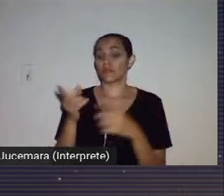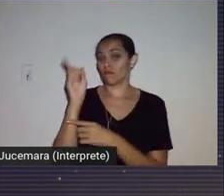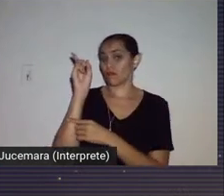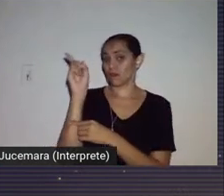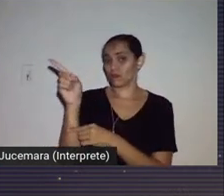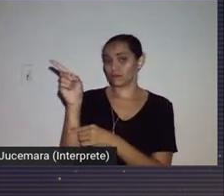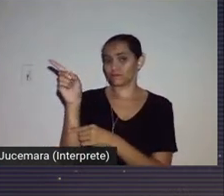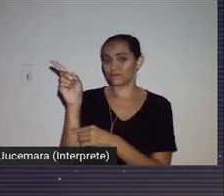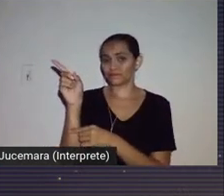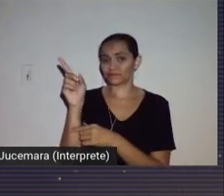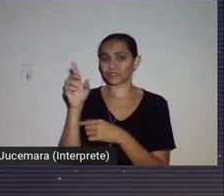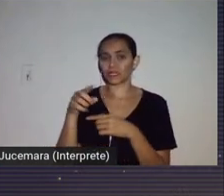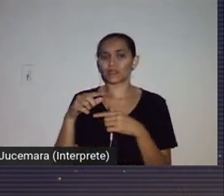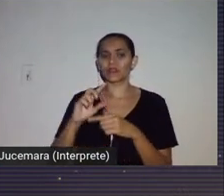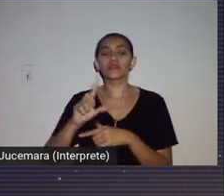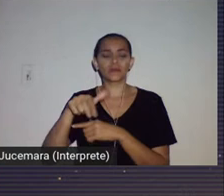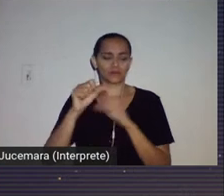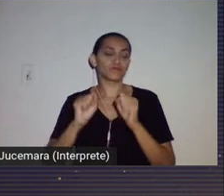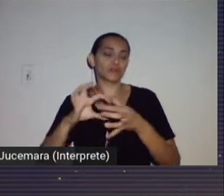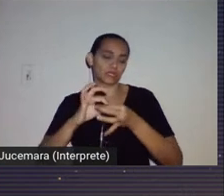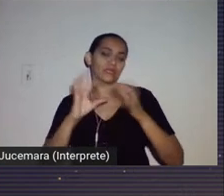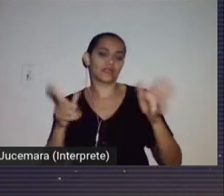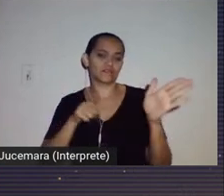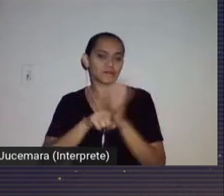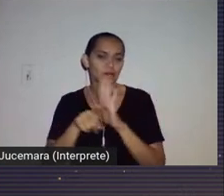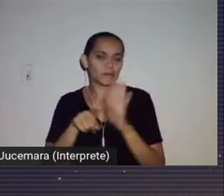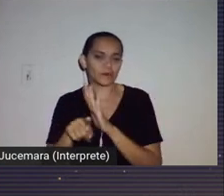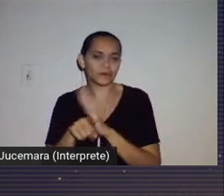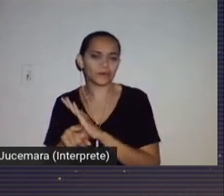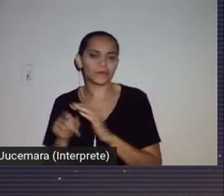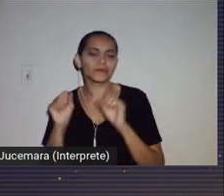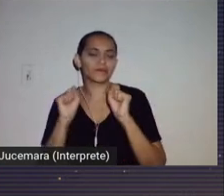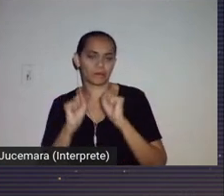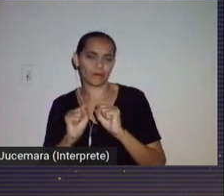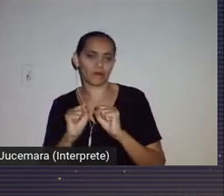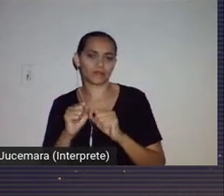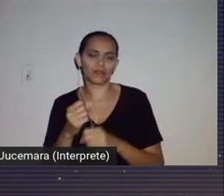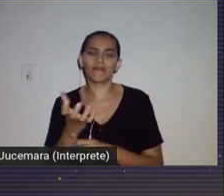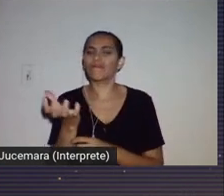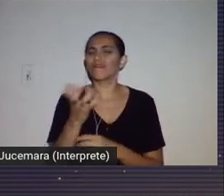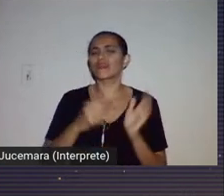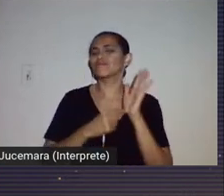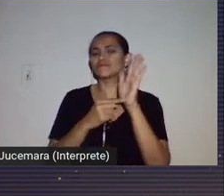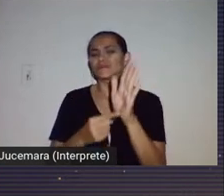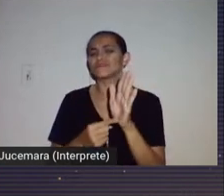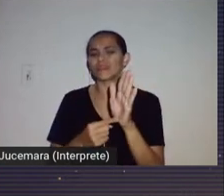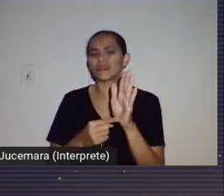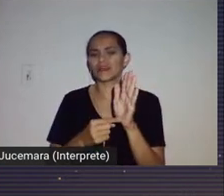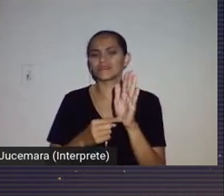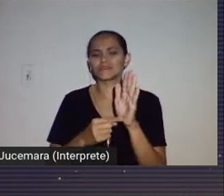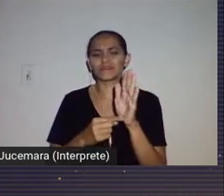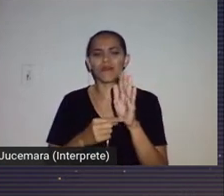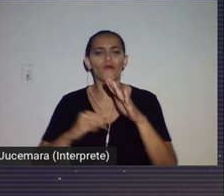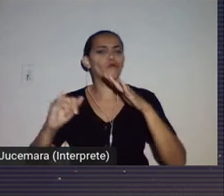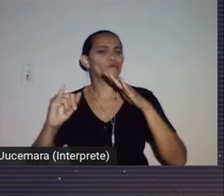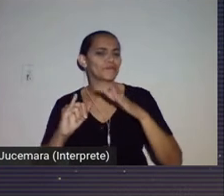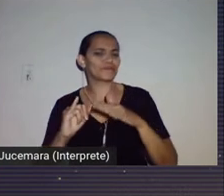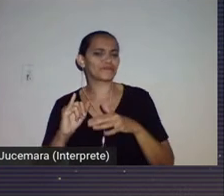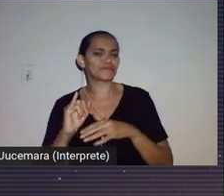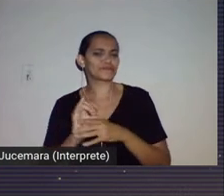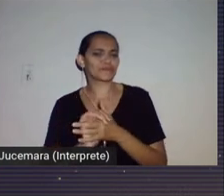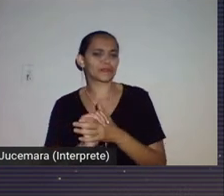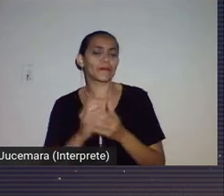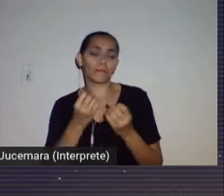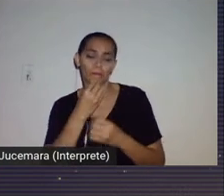e depois fiquem à vontade para fazer perguntas. A ideia é que a apresentação seja bem informal. E que vocês fiquem à vontade para perguntar o